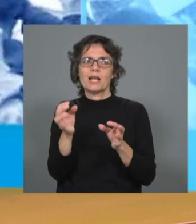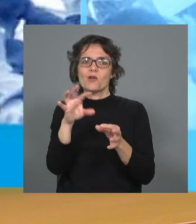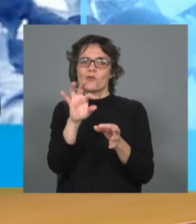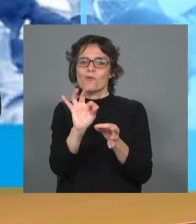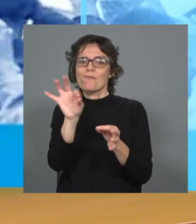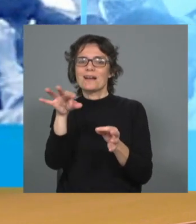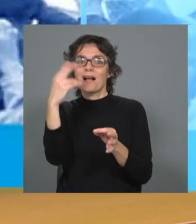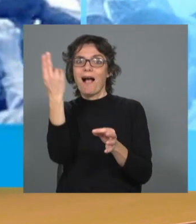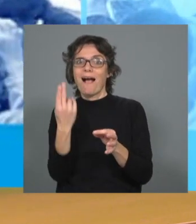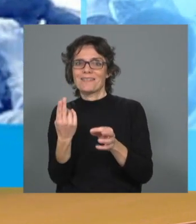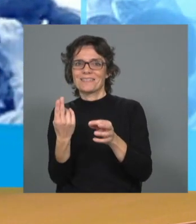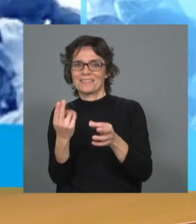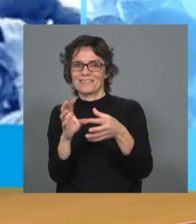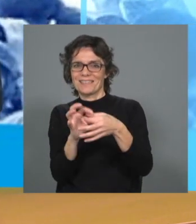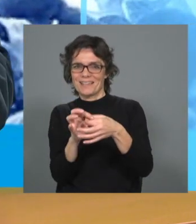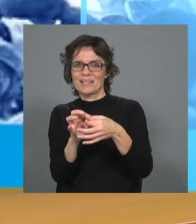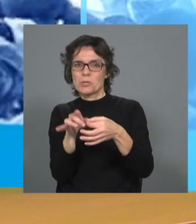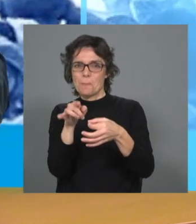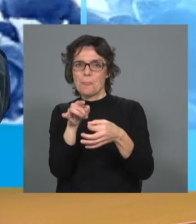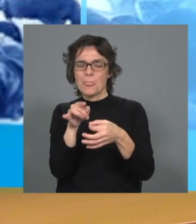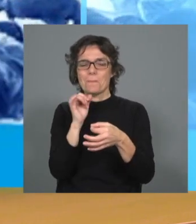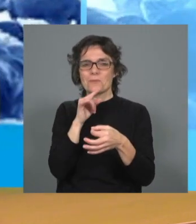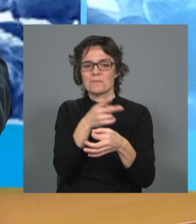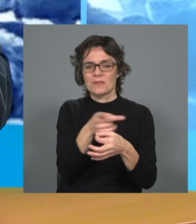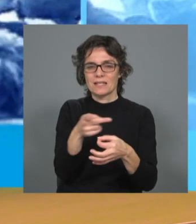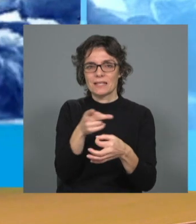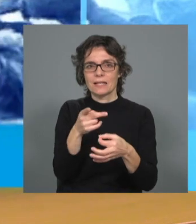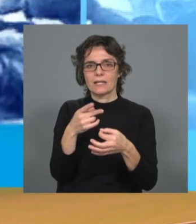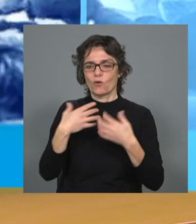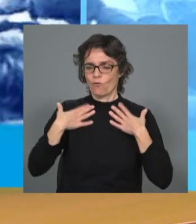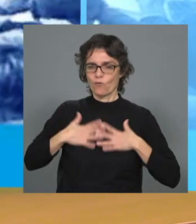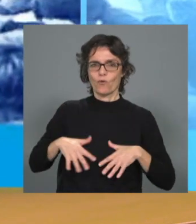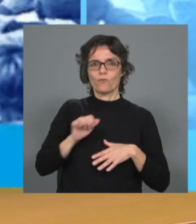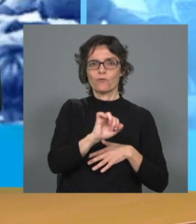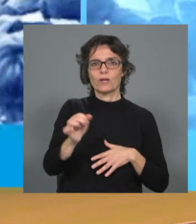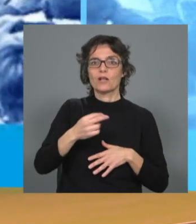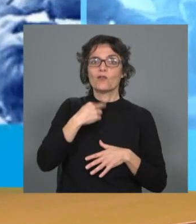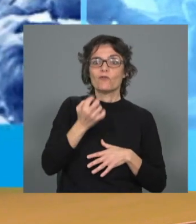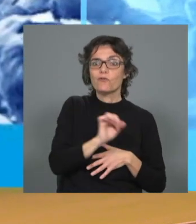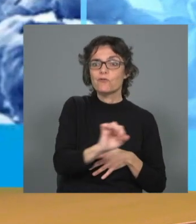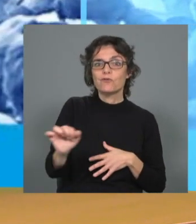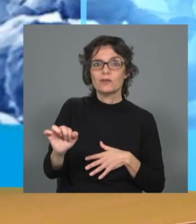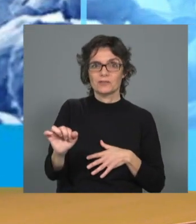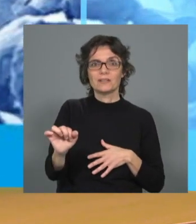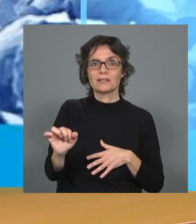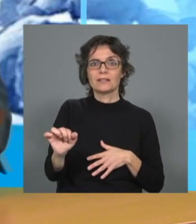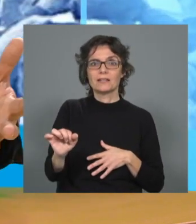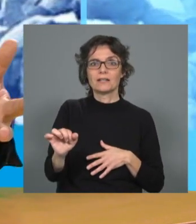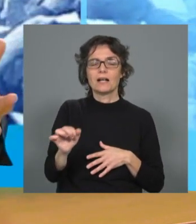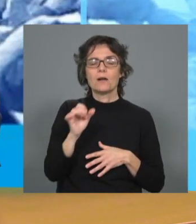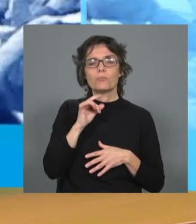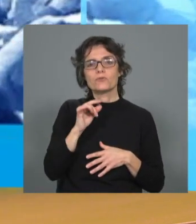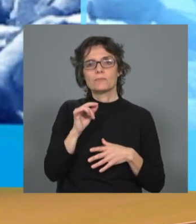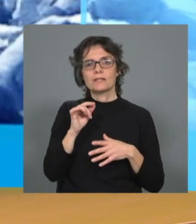ver também com esta possibilidade deles, através do corpo, da voz, poderem realmente